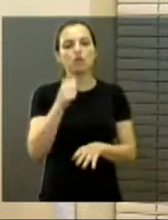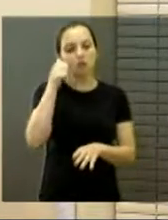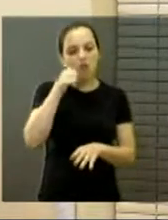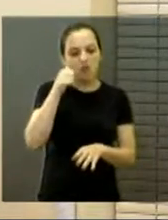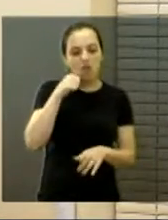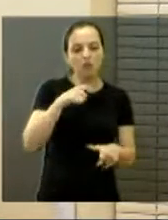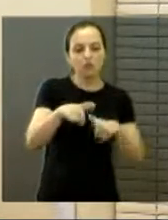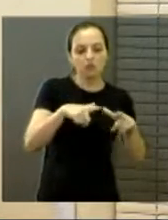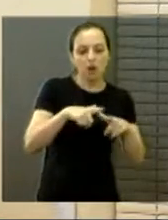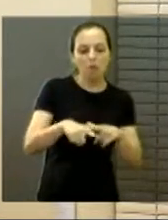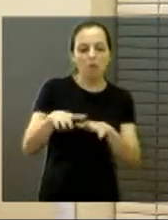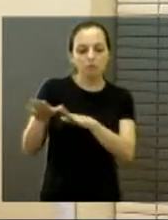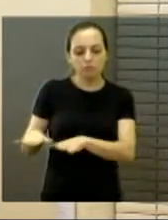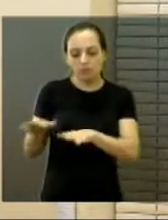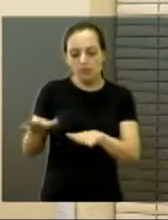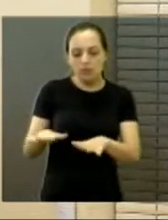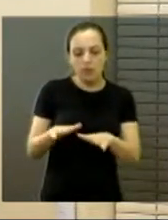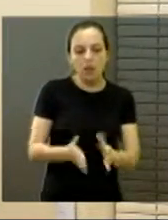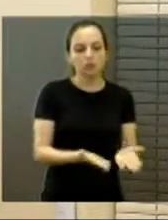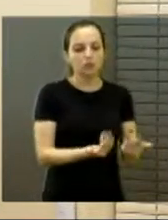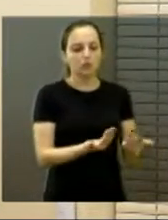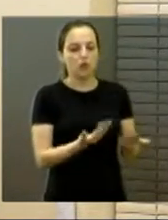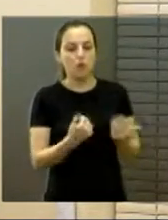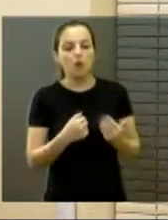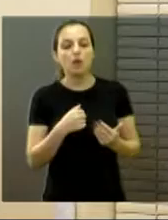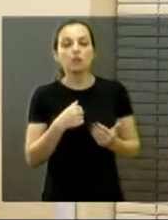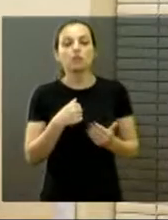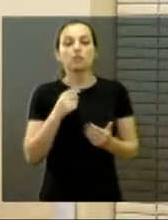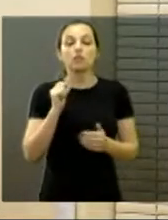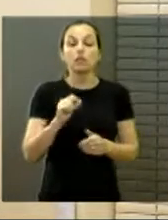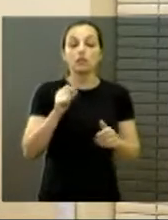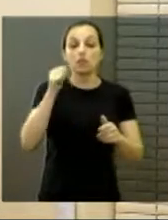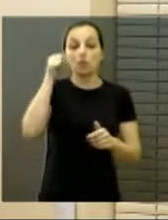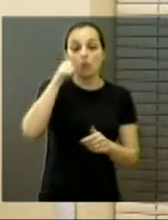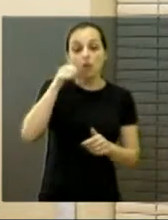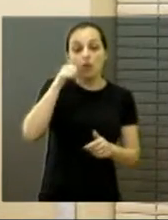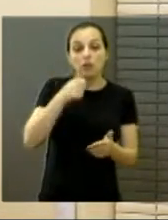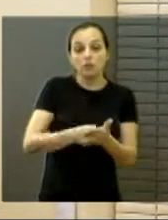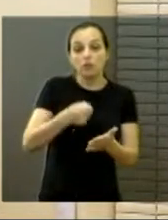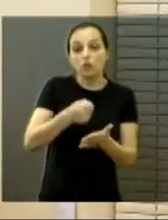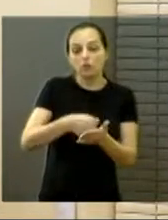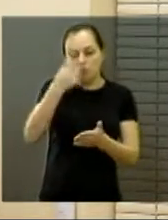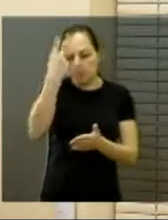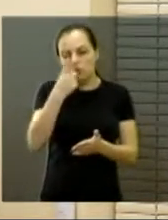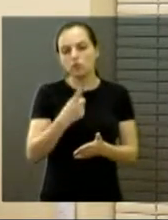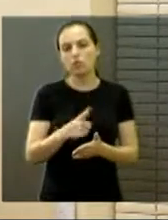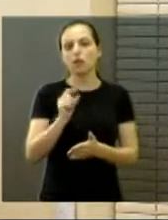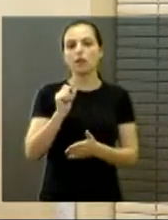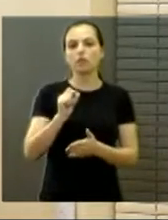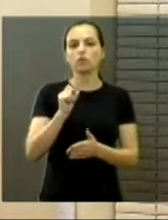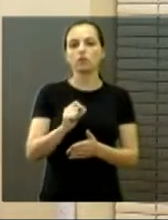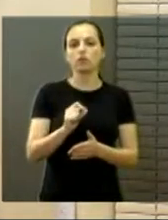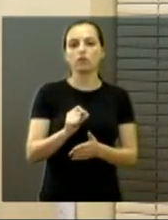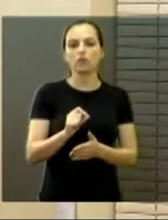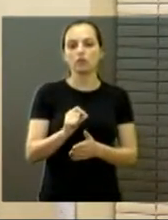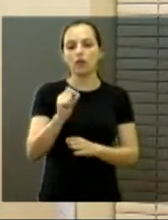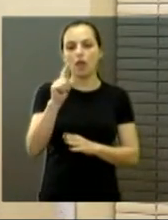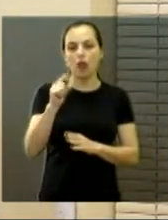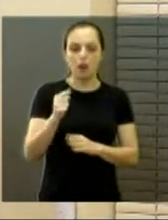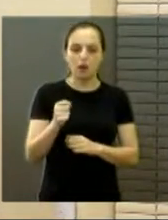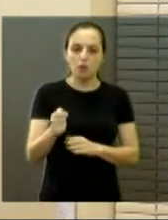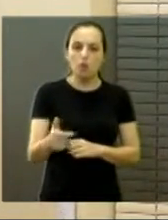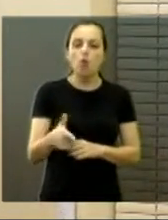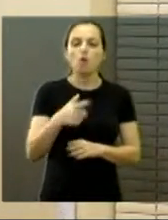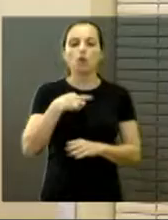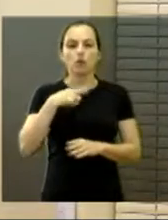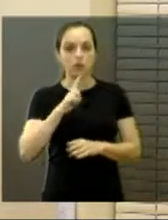adolescente, pela alfabetização, mas mulheres que também lutam pelo direito das mulheres, e isso muitas vezes é pouco reconhecido.